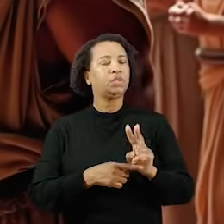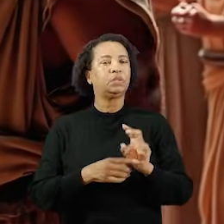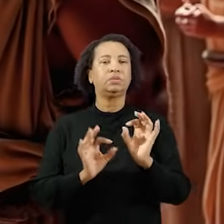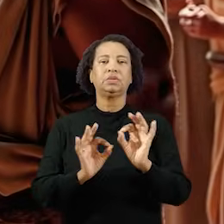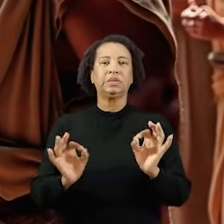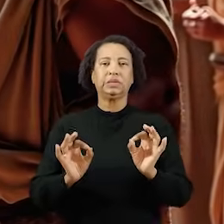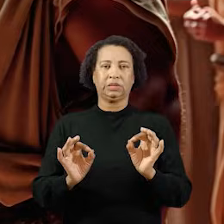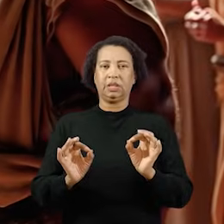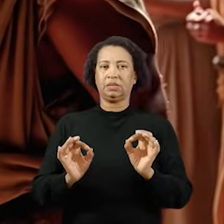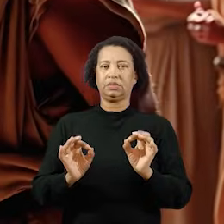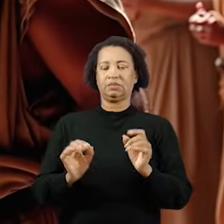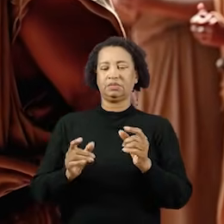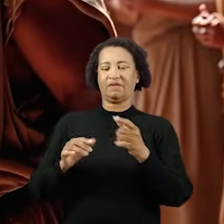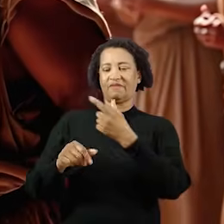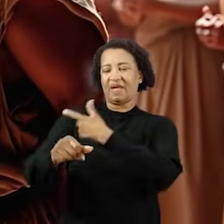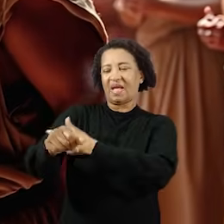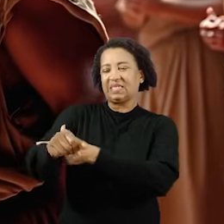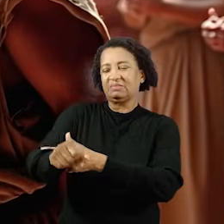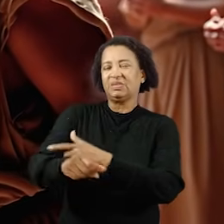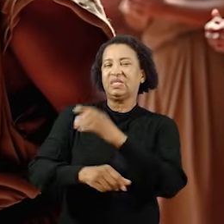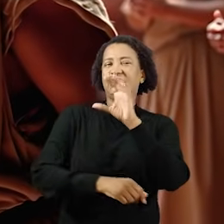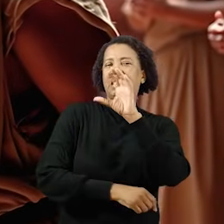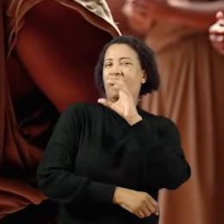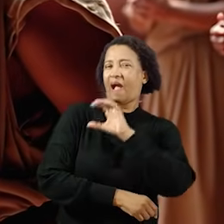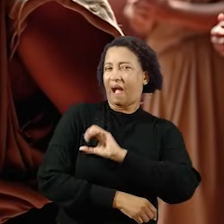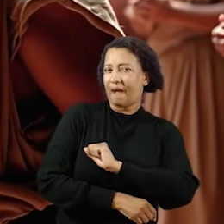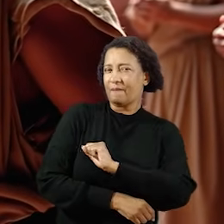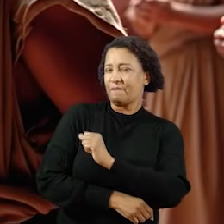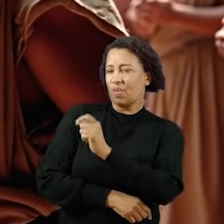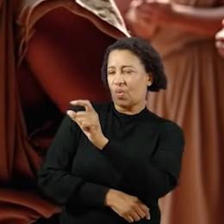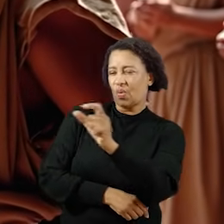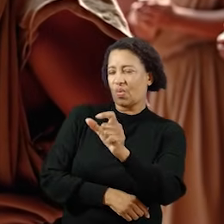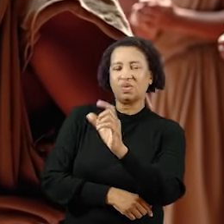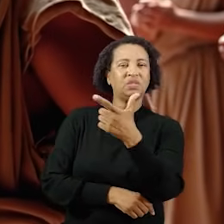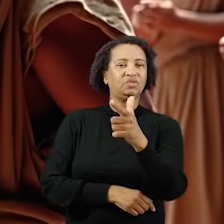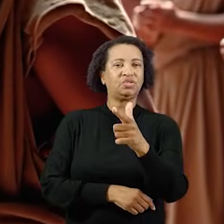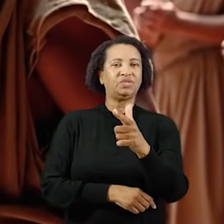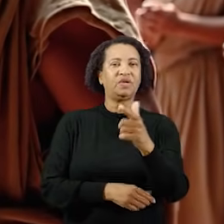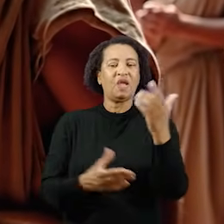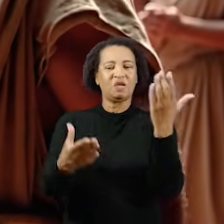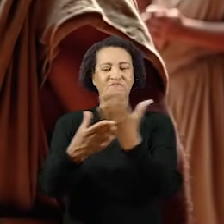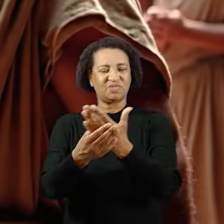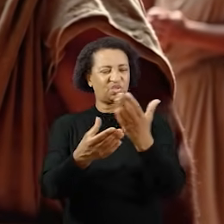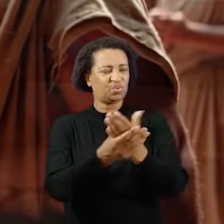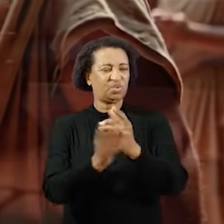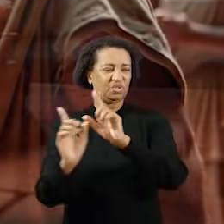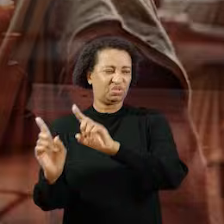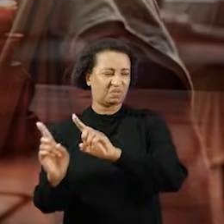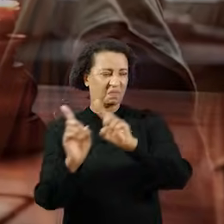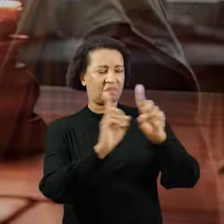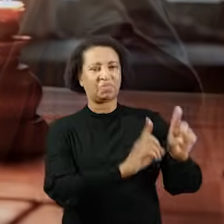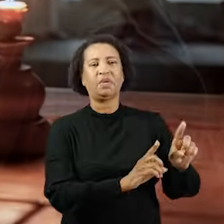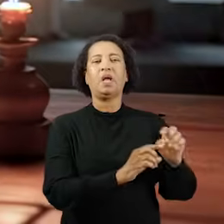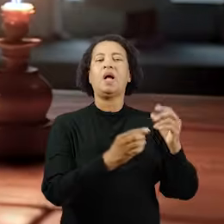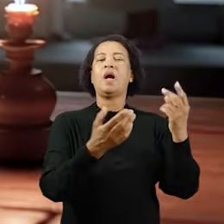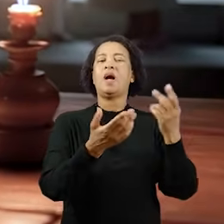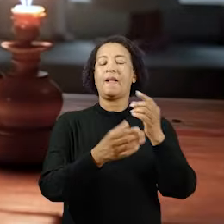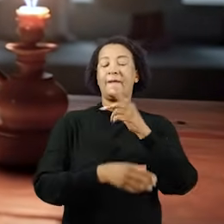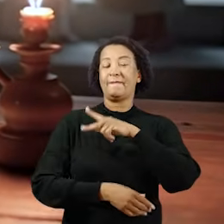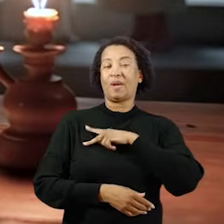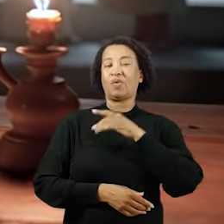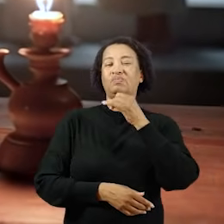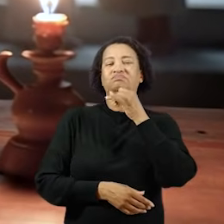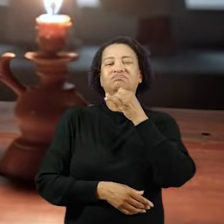dessas questões com consideração nem com amor. Um levava o outro à justiça, e isso entristeceu muito o